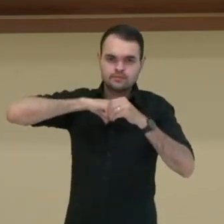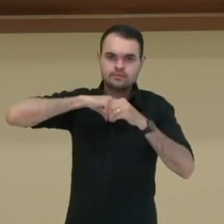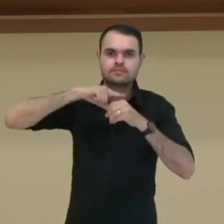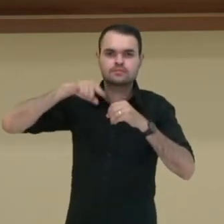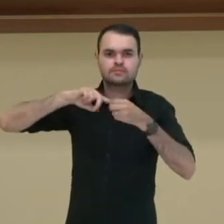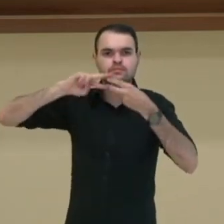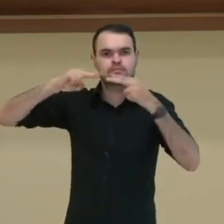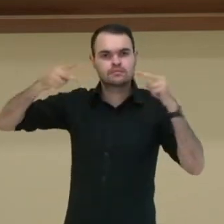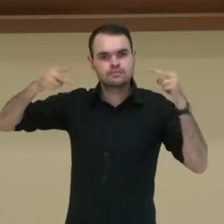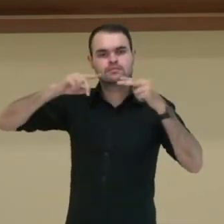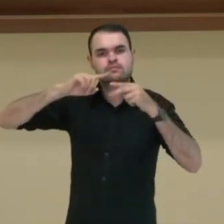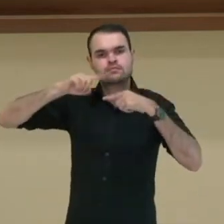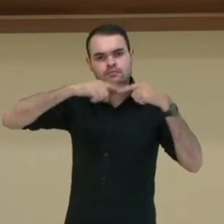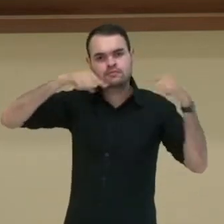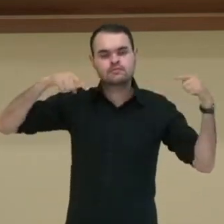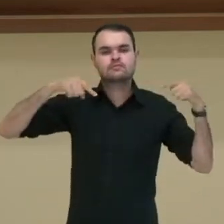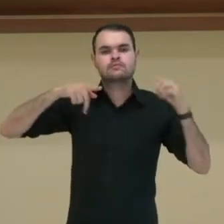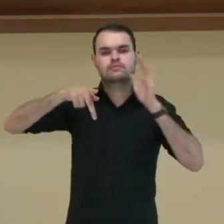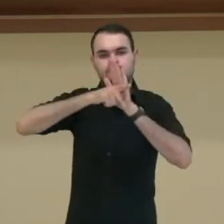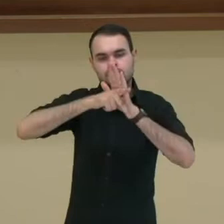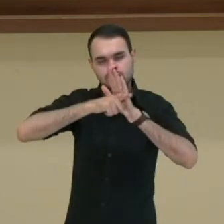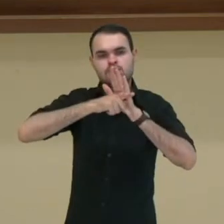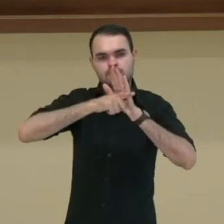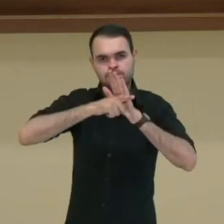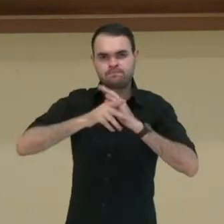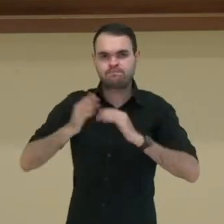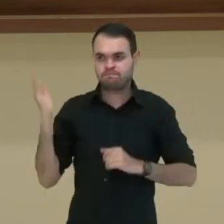da célula animal e da célula vegetal.